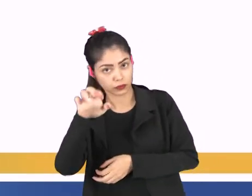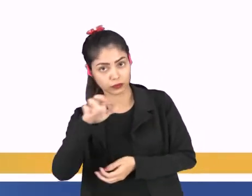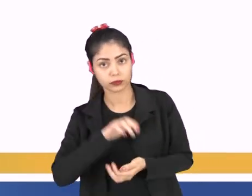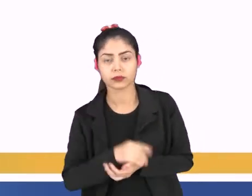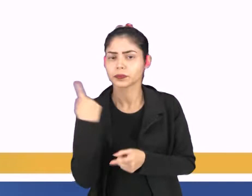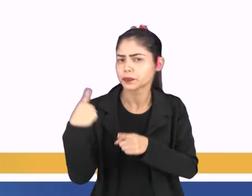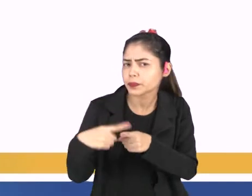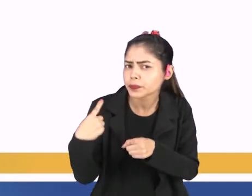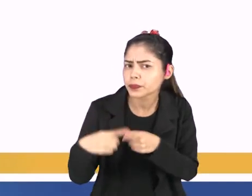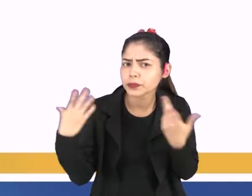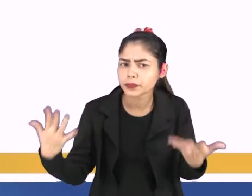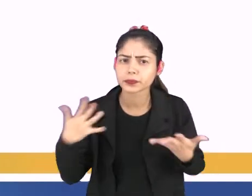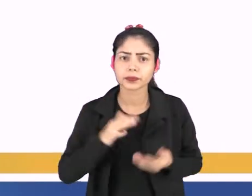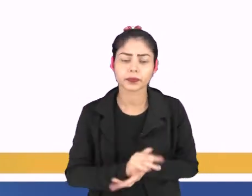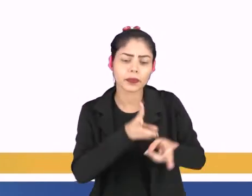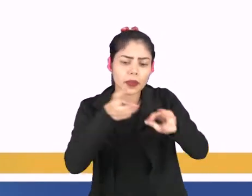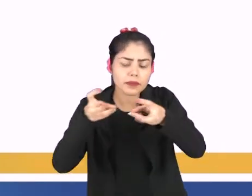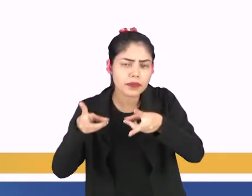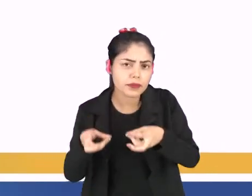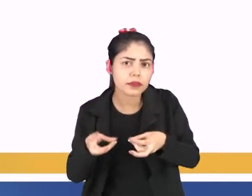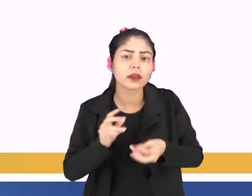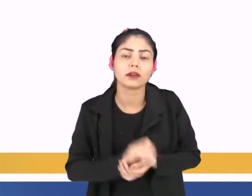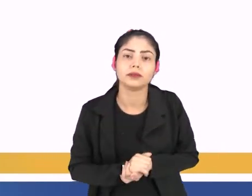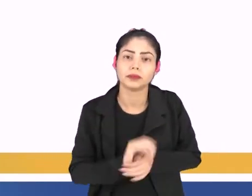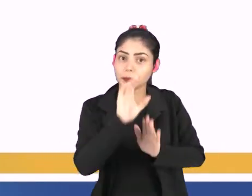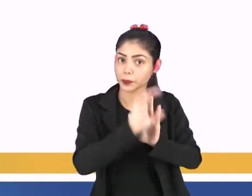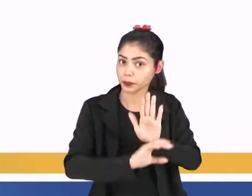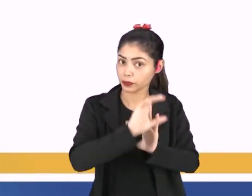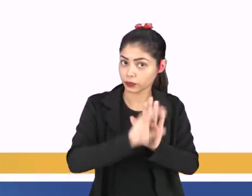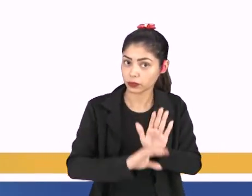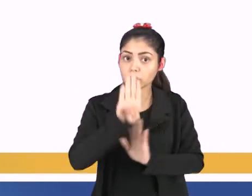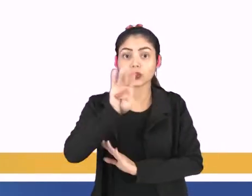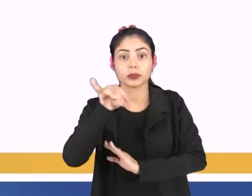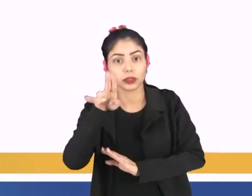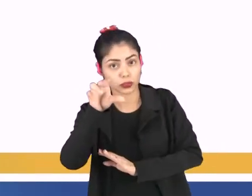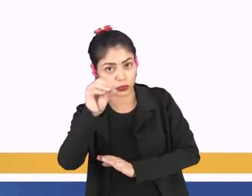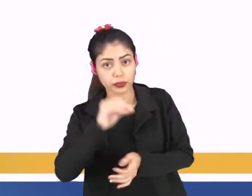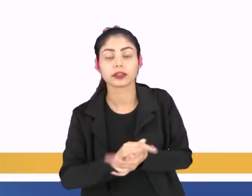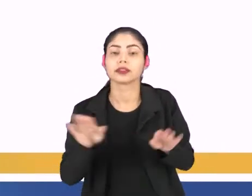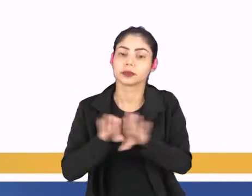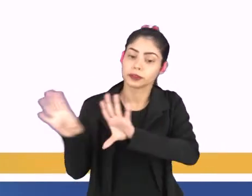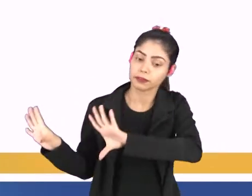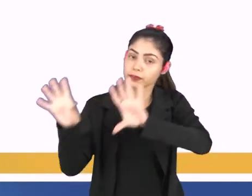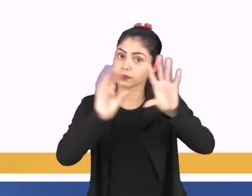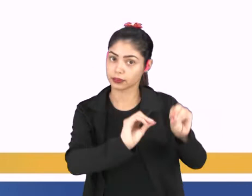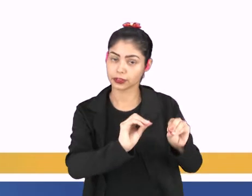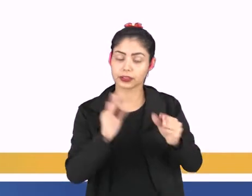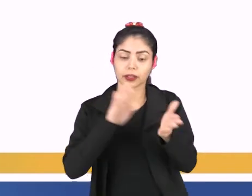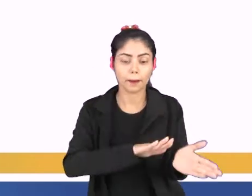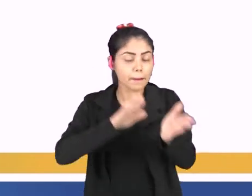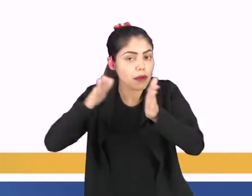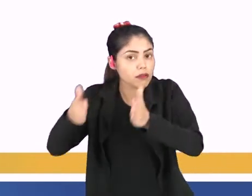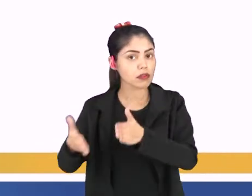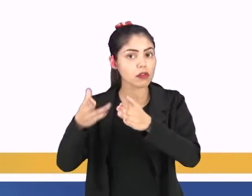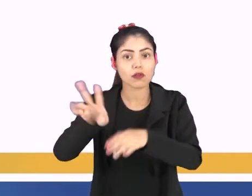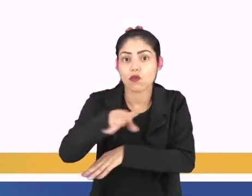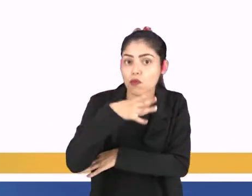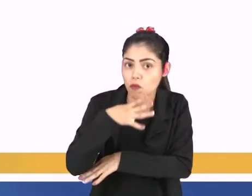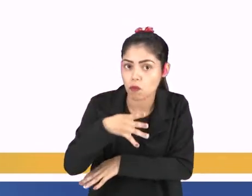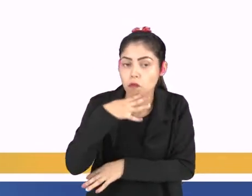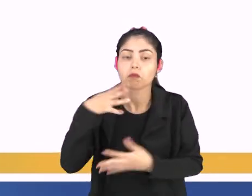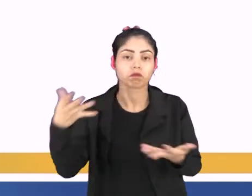quê? Vocês irão perceber que o conceito do binômio de Newton, ele vem a partir do seu